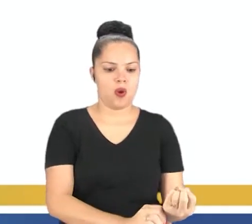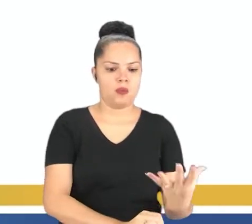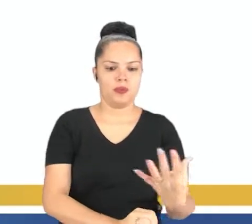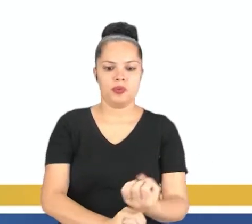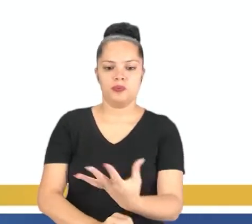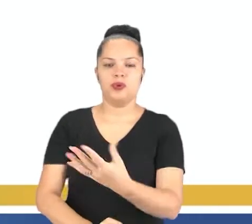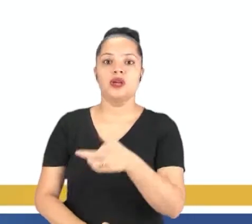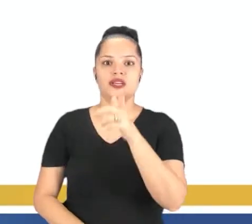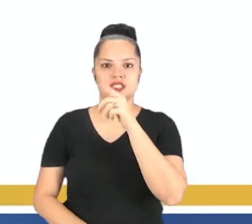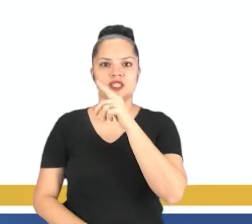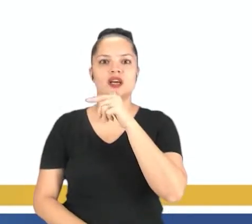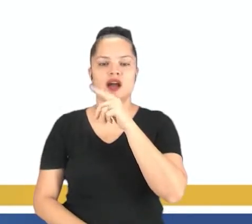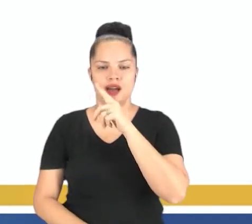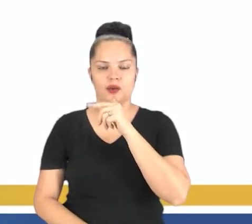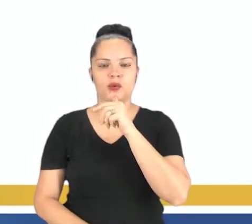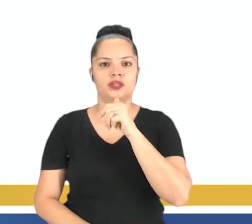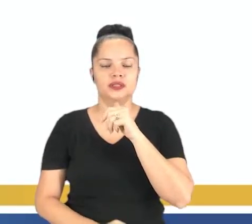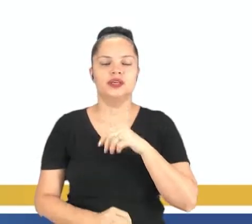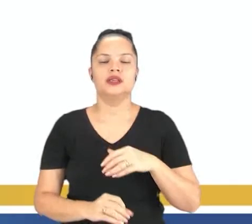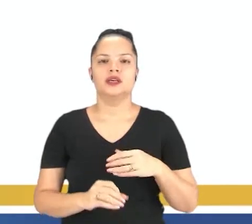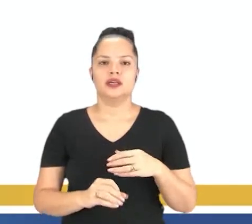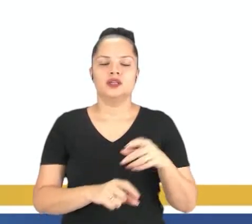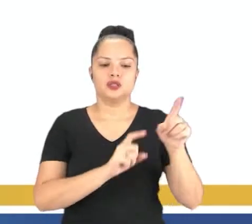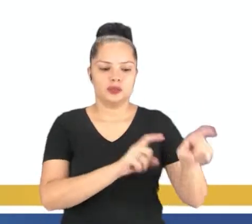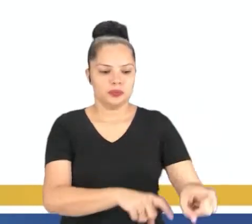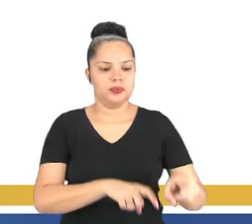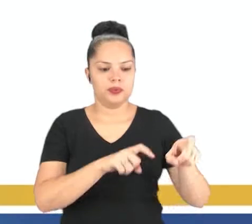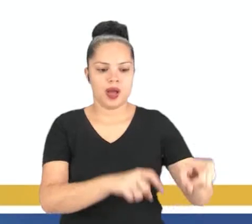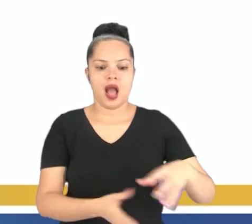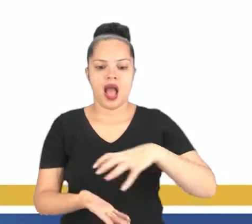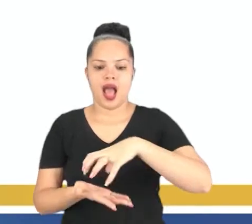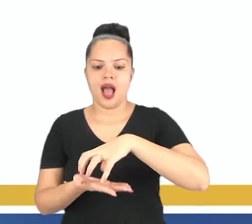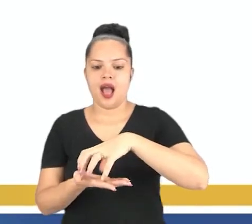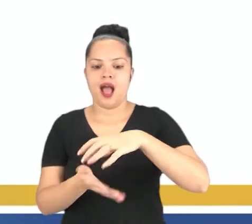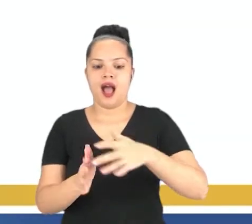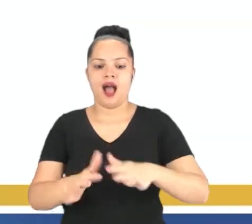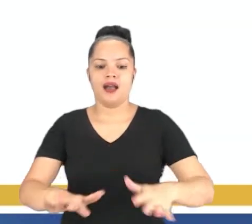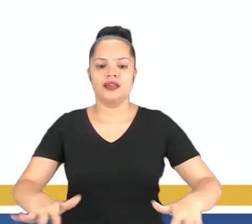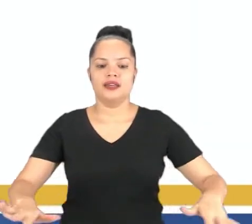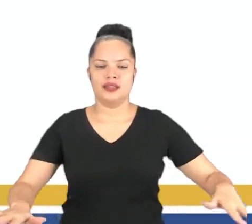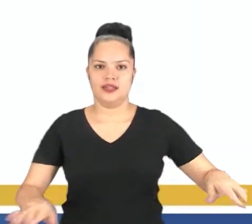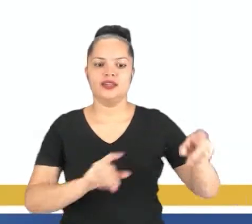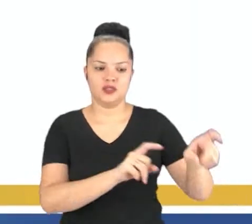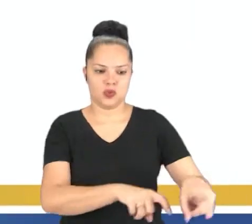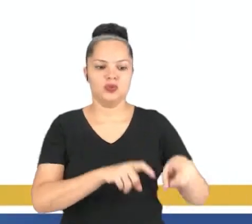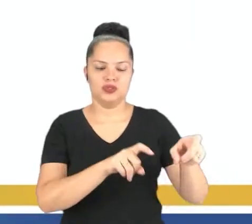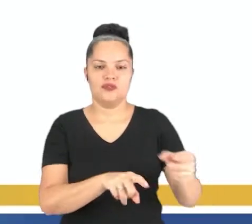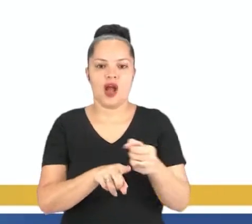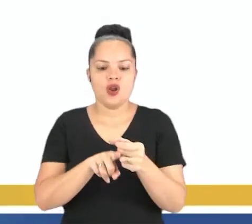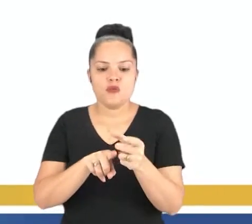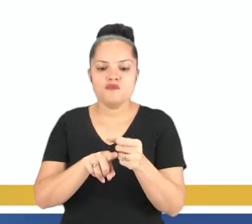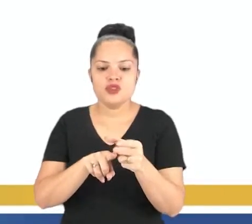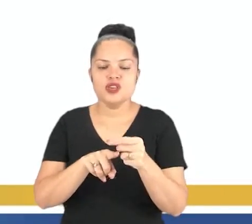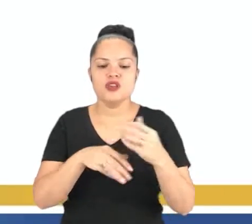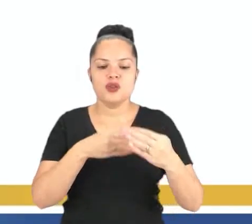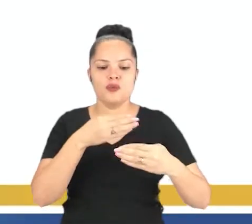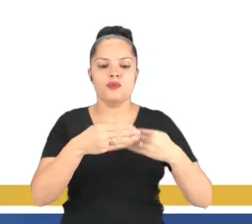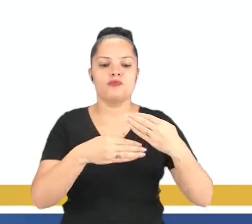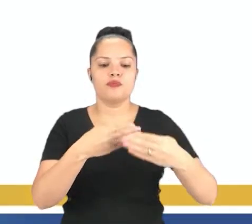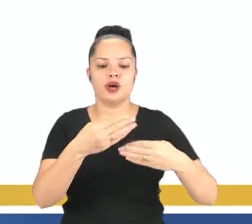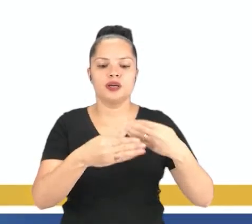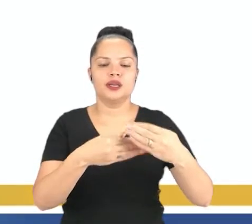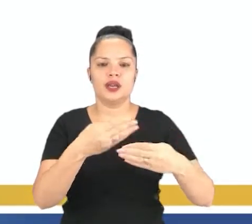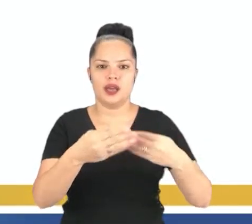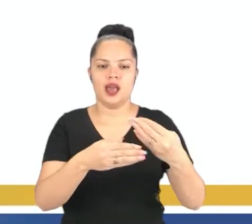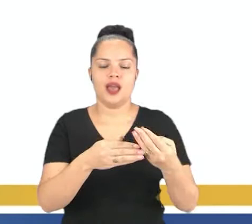e as chamadas chinampas tá indo de cultivo uma base econômica era o milho com caules fazer o panquecas recheadas